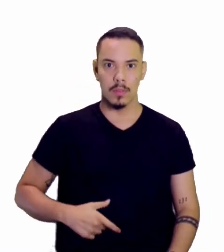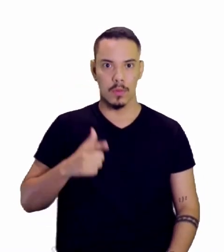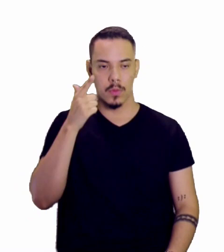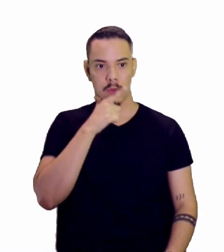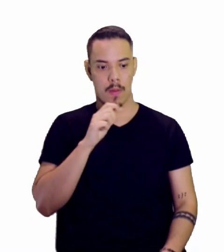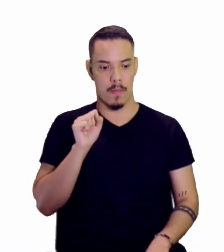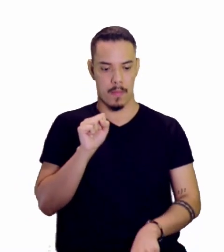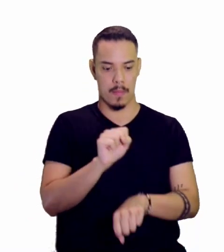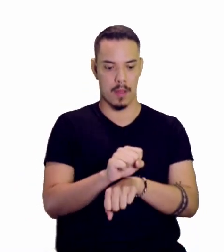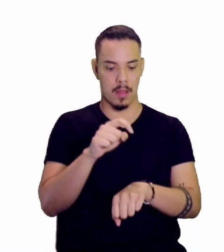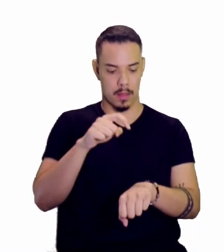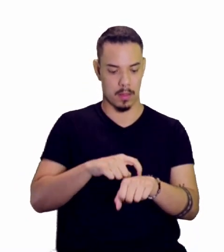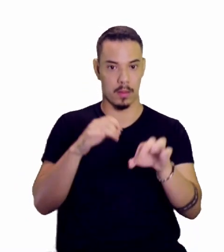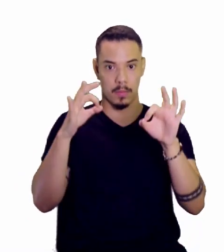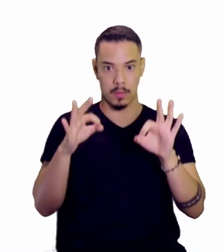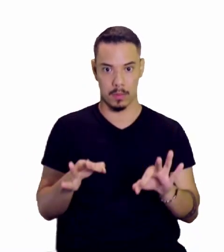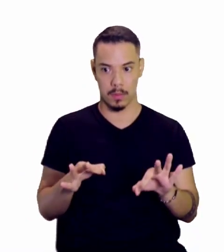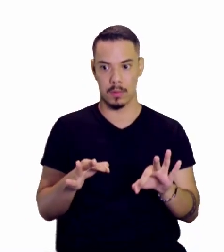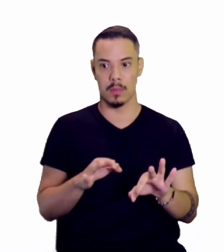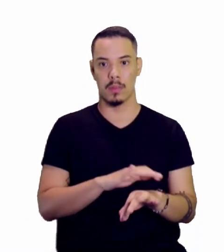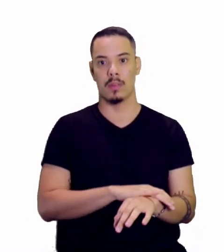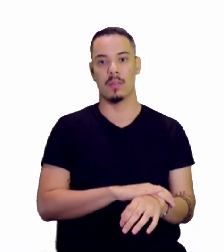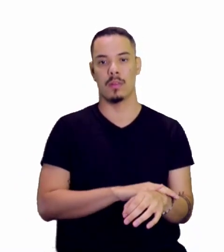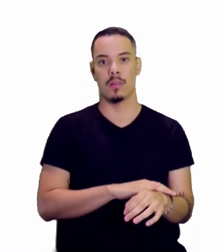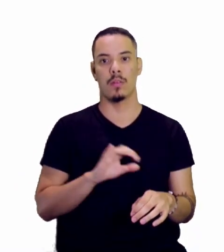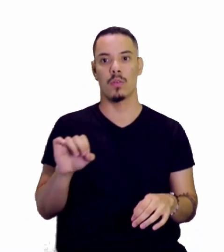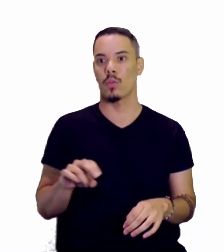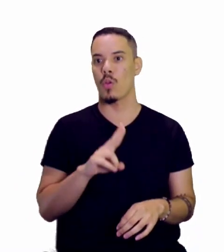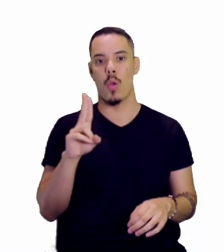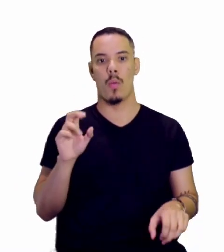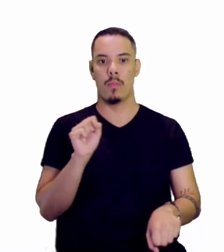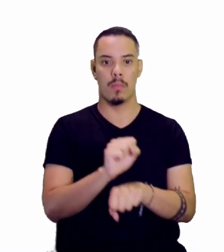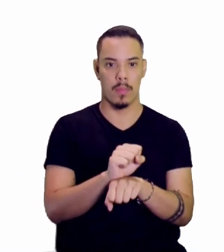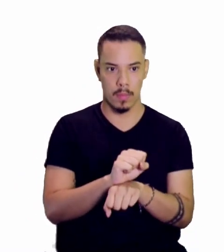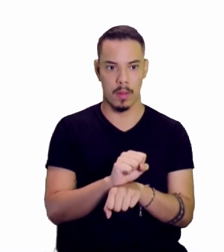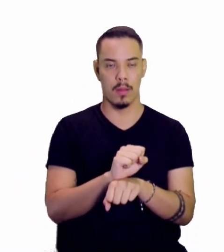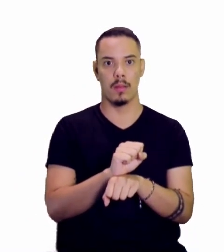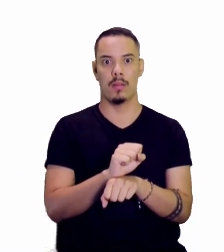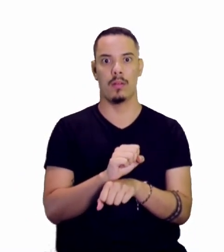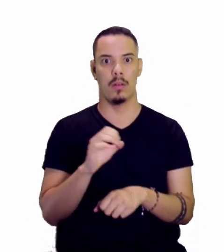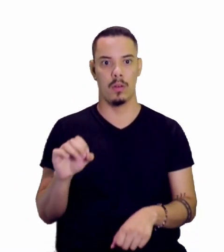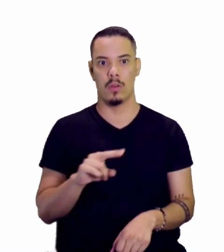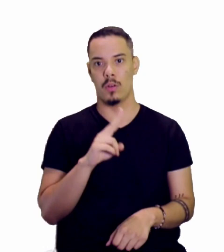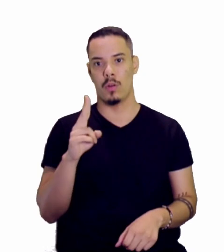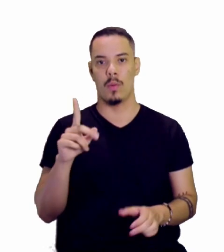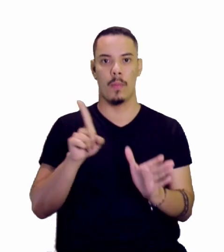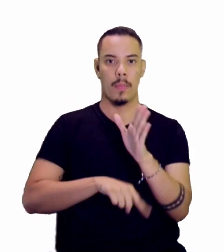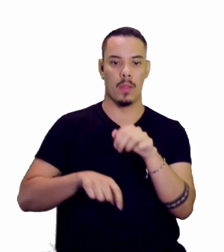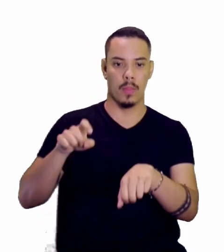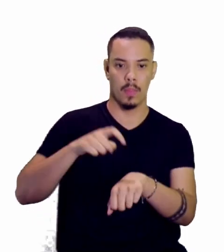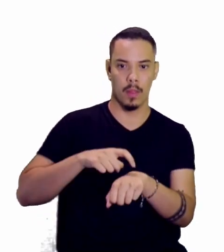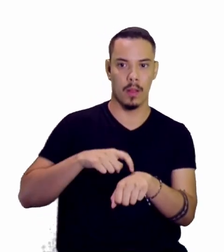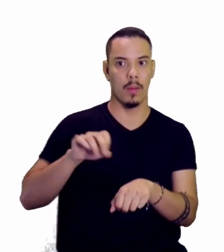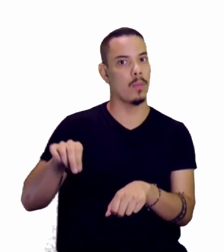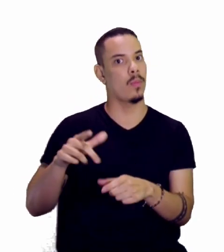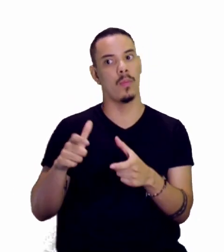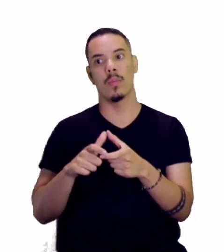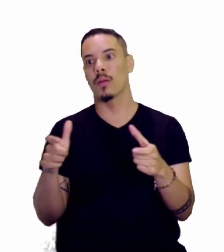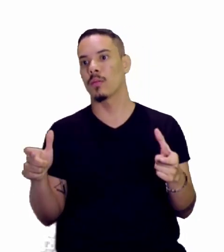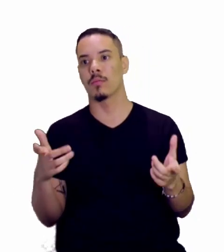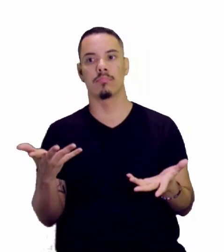parar num tempo, acompanhando o tempo, ou aquele que para de uma vez, trava de uma vez, aquele de menor tempo ou maior tempo,